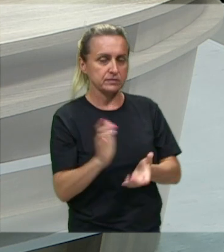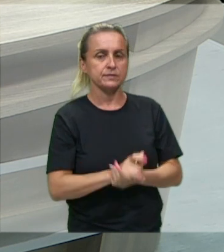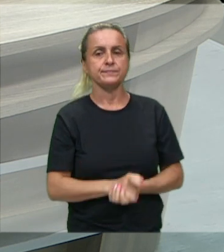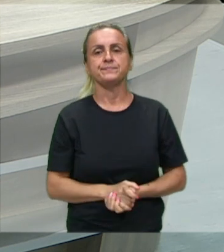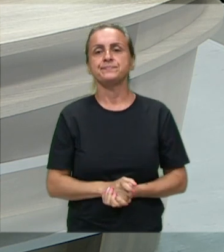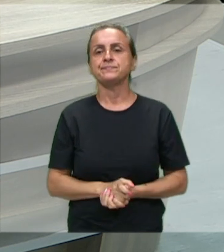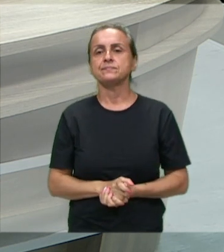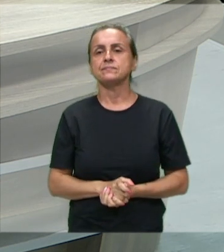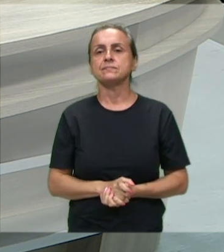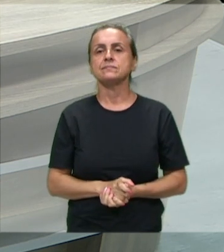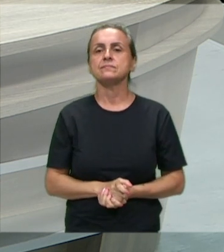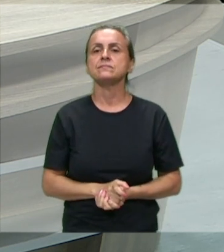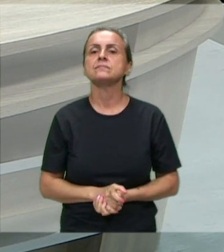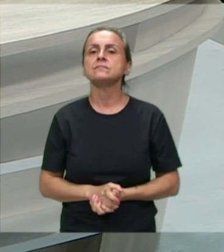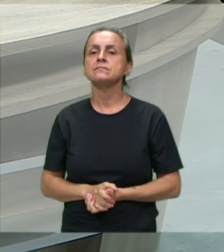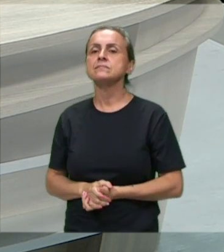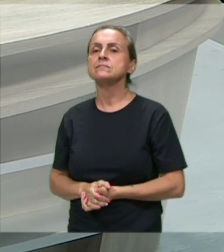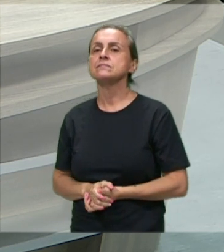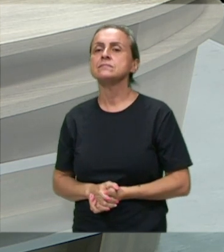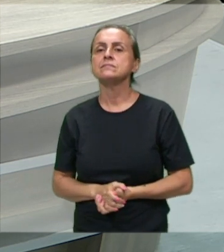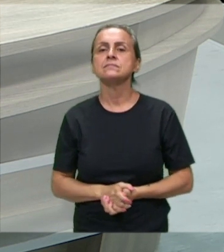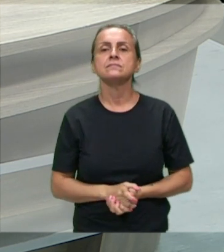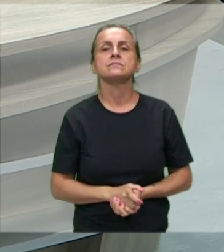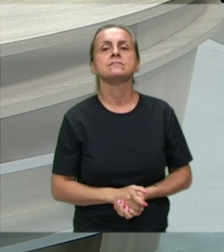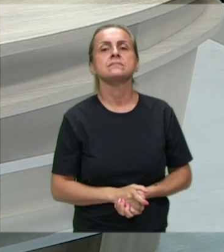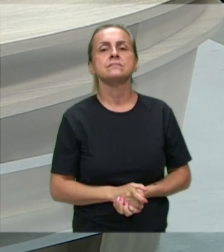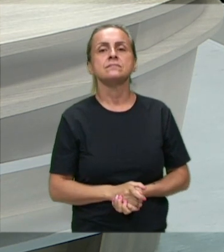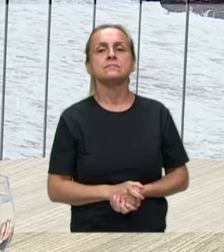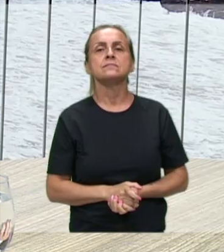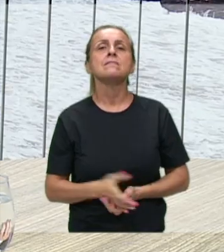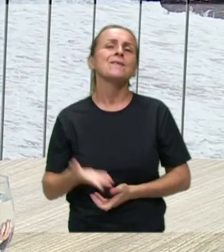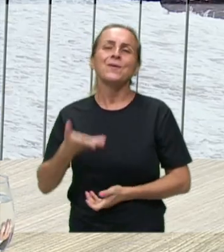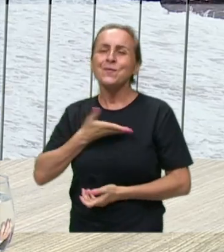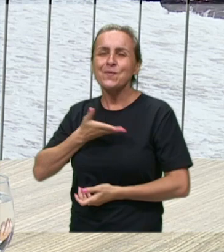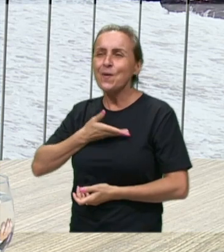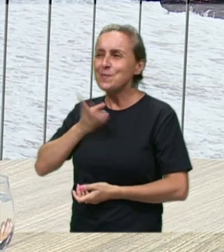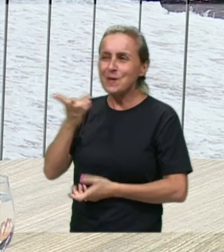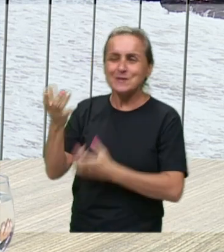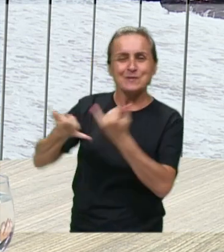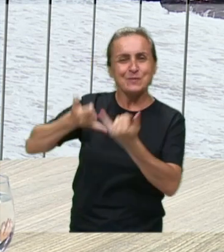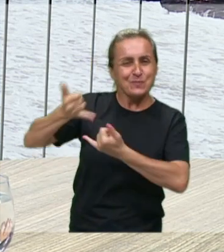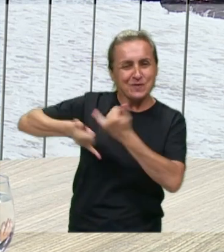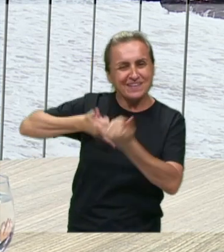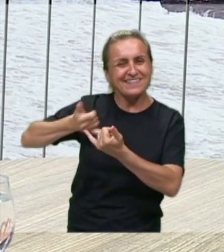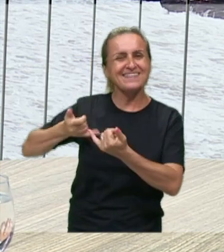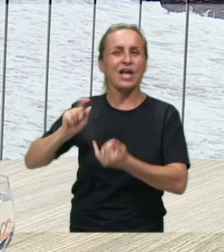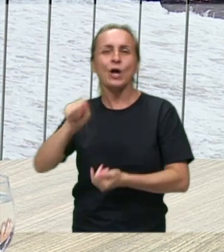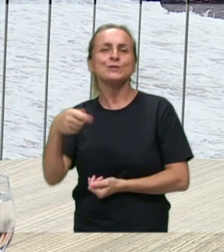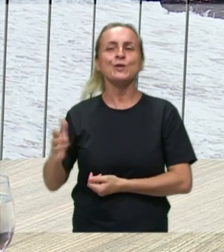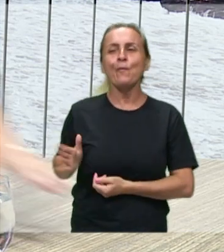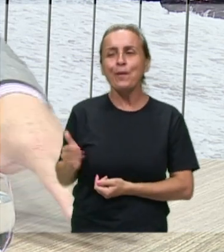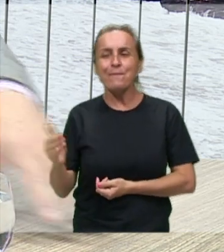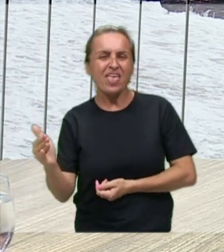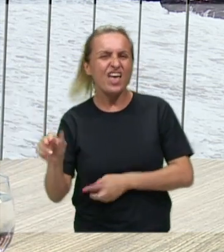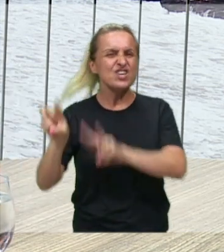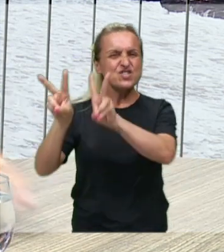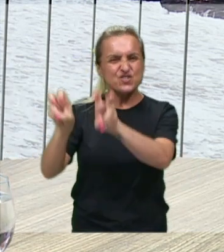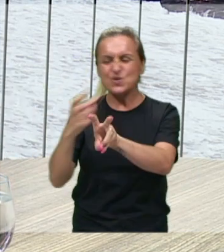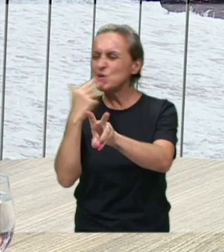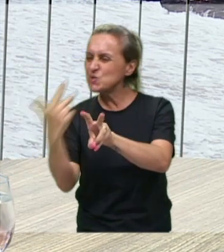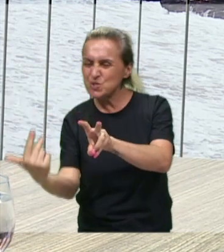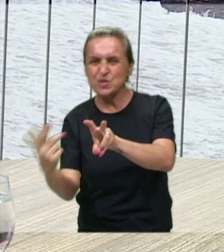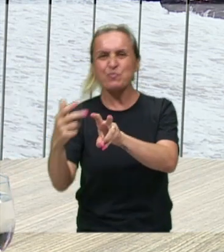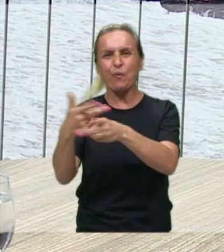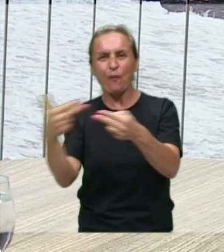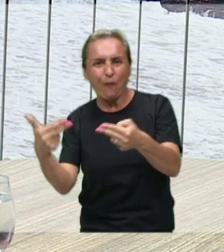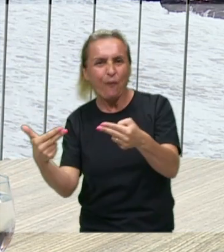nosso ali atrás, fala, comer uma tilápia, a gente não é da tilápia, a gente é da pesca, a gente pega mais extrativo, então a gente tem que não